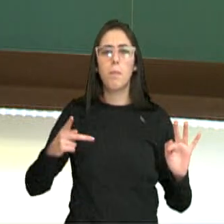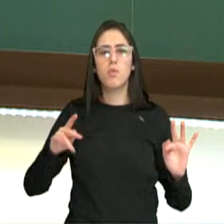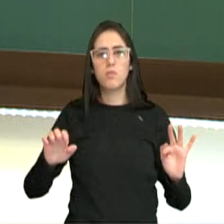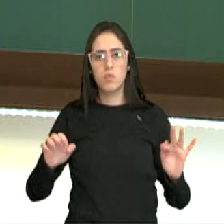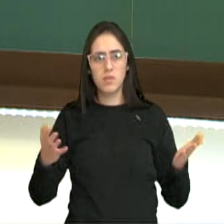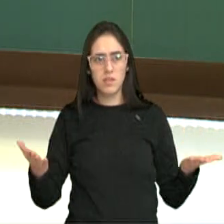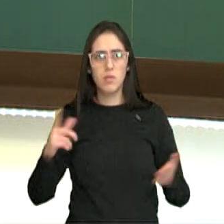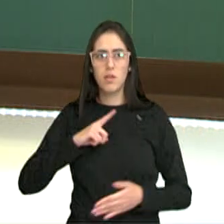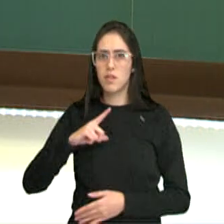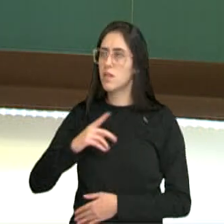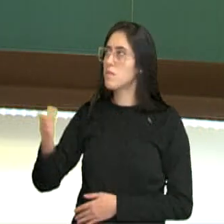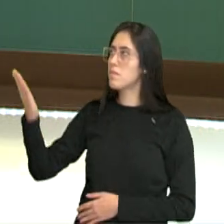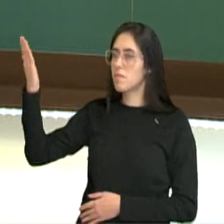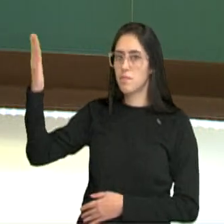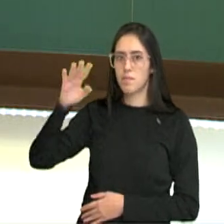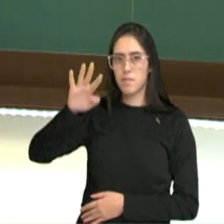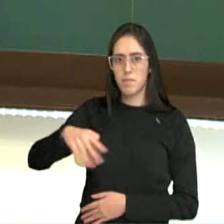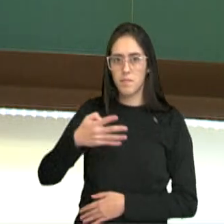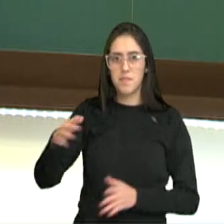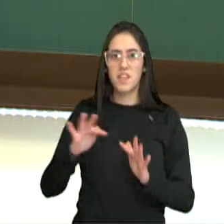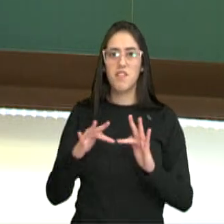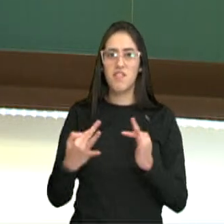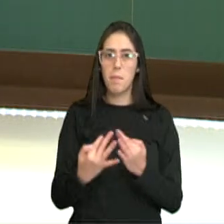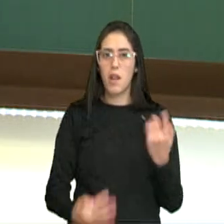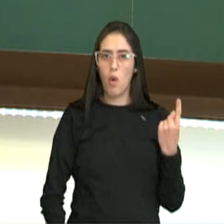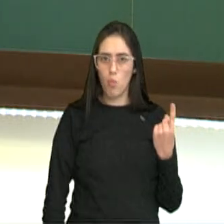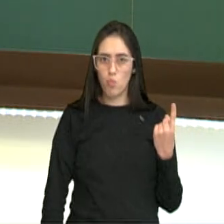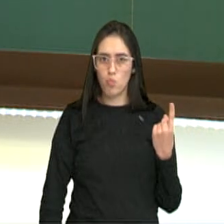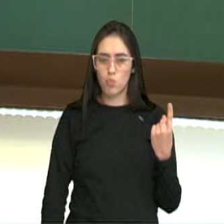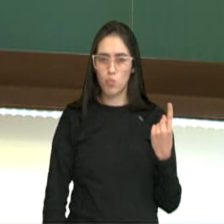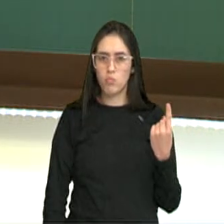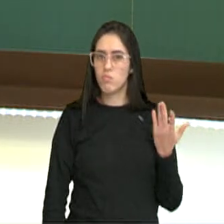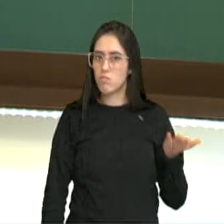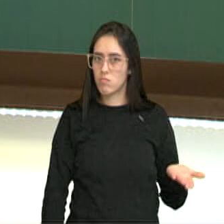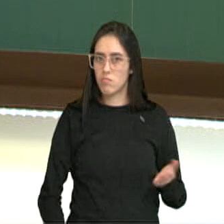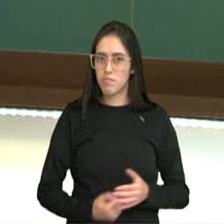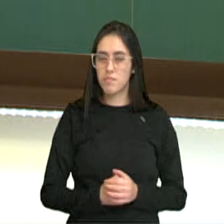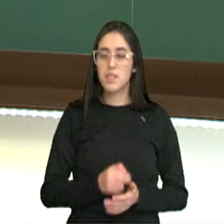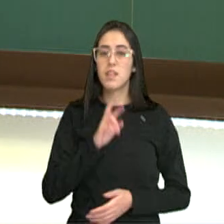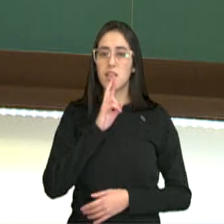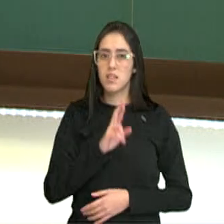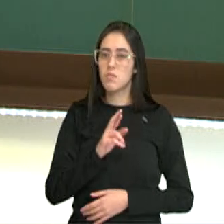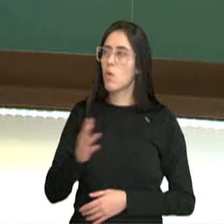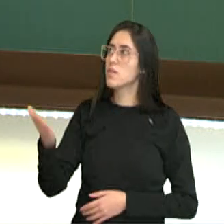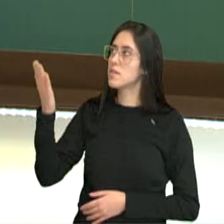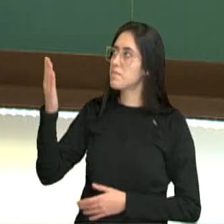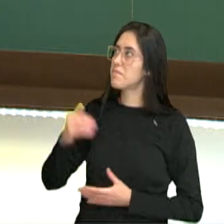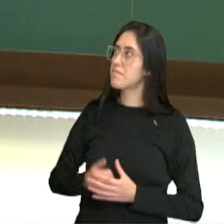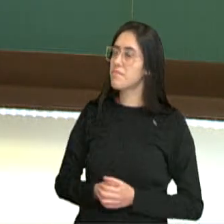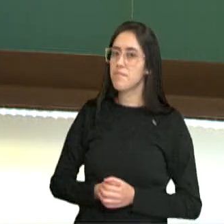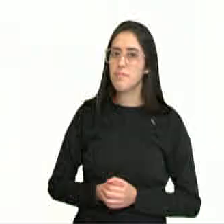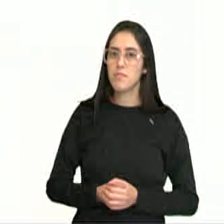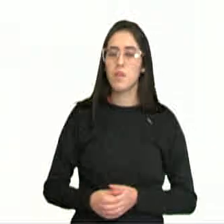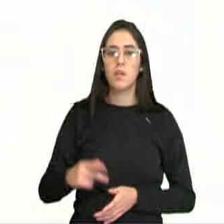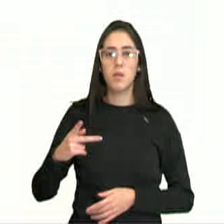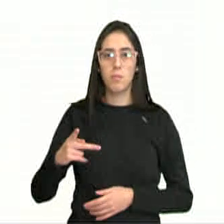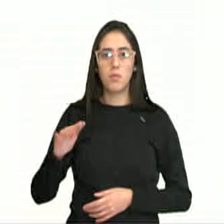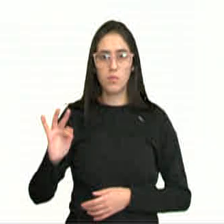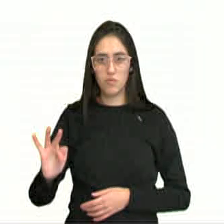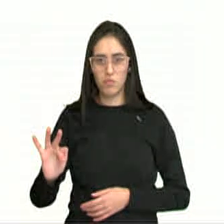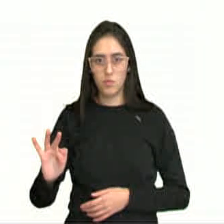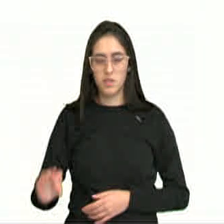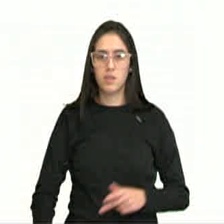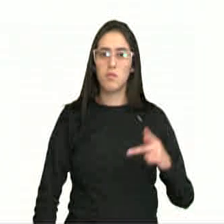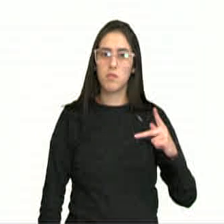considerando então os elementos que estão na família 1 aqui dentro da tabela? A resposta fica assim, ó. Os pontos de fusão PF